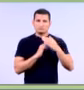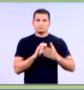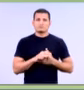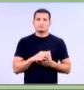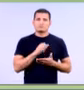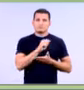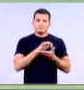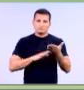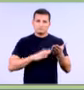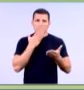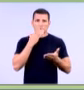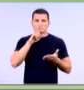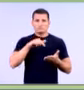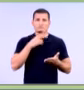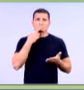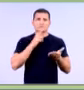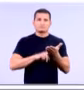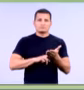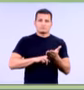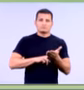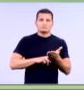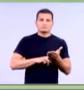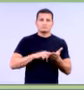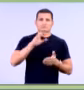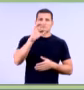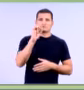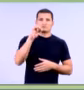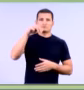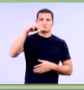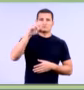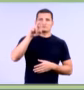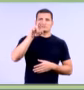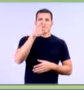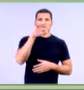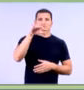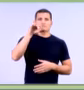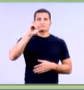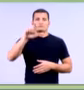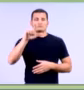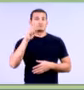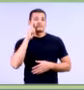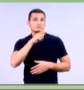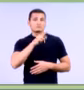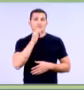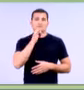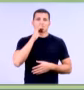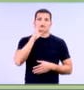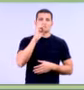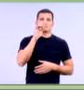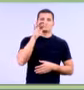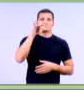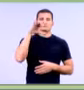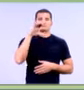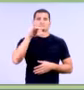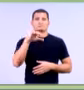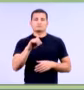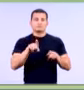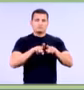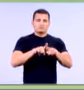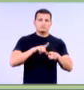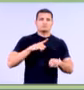texto adequado é a carta comercial. Olha aqui um exemplo de ofício. Também tem o número dele,